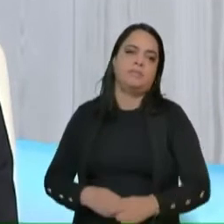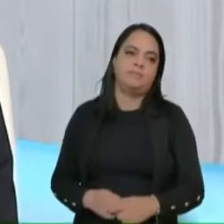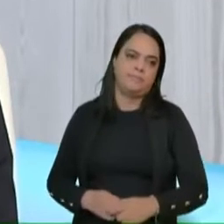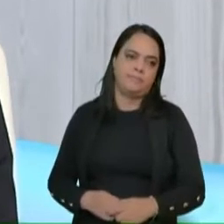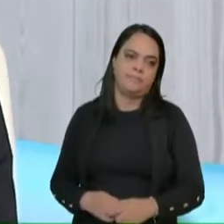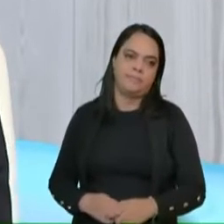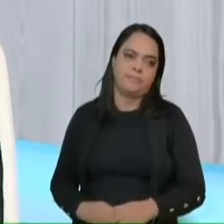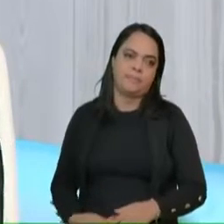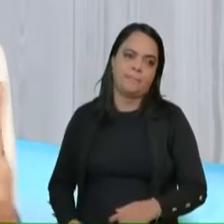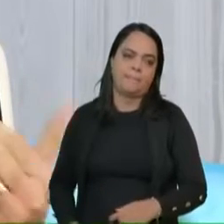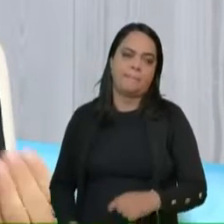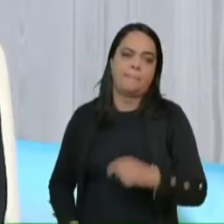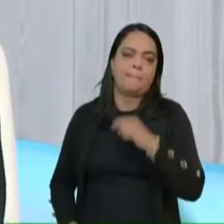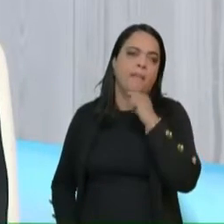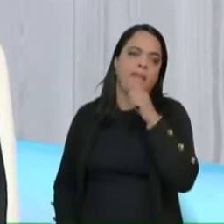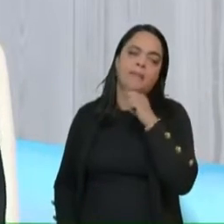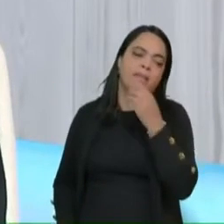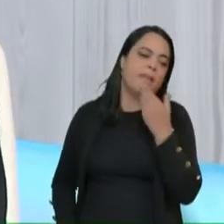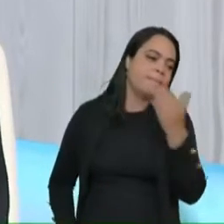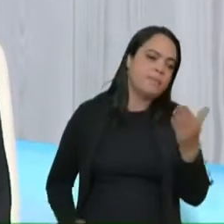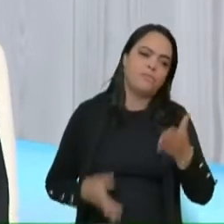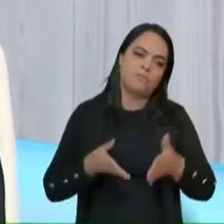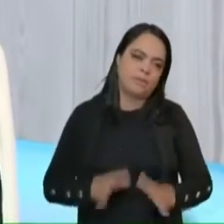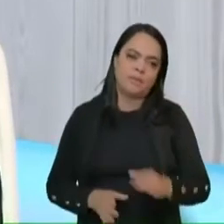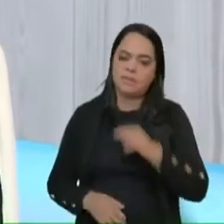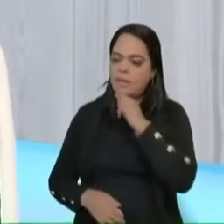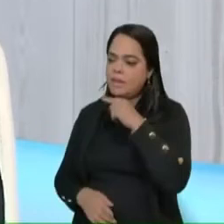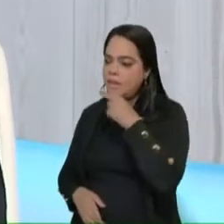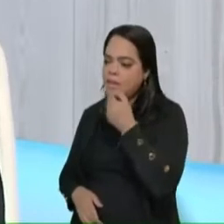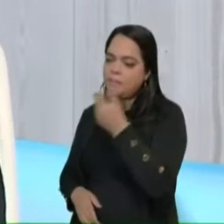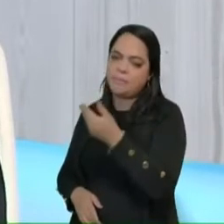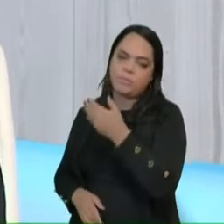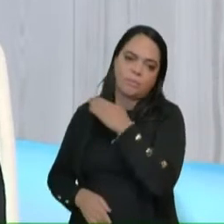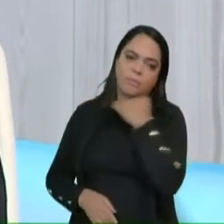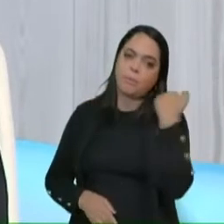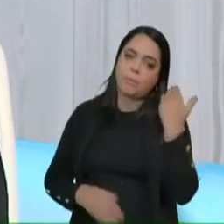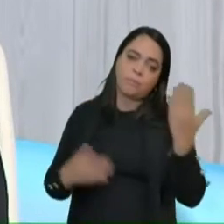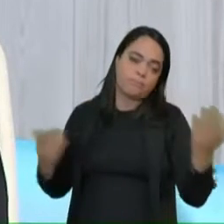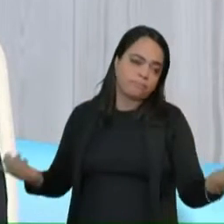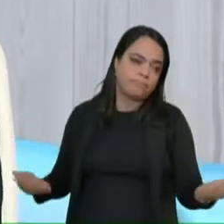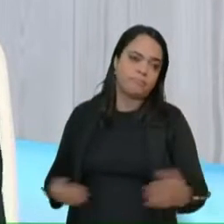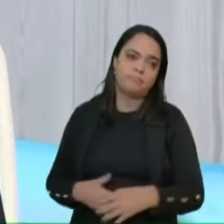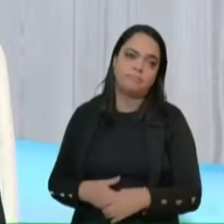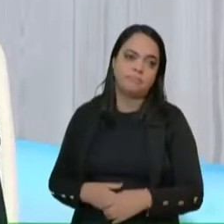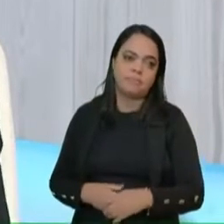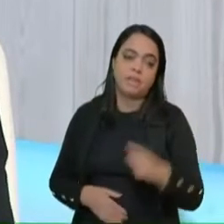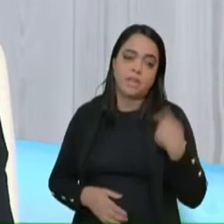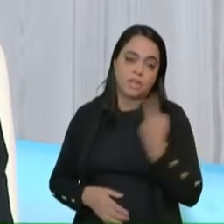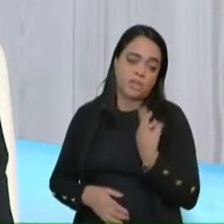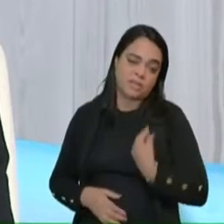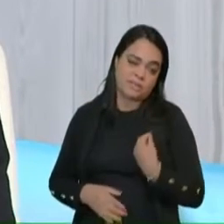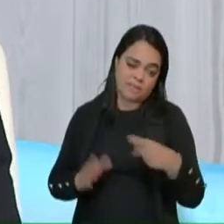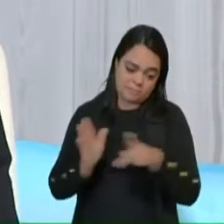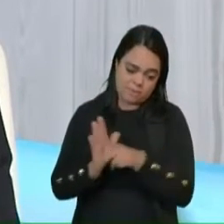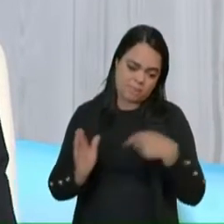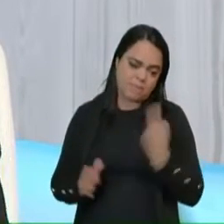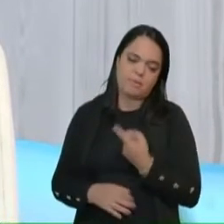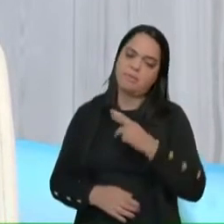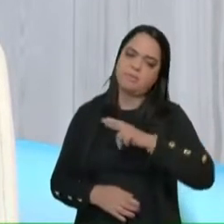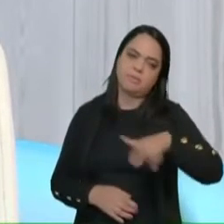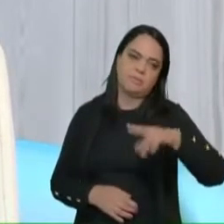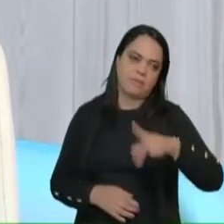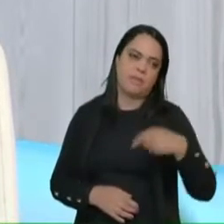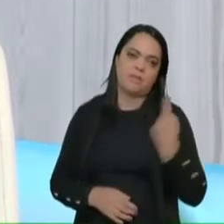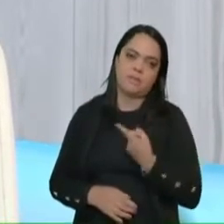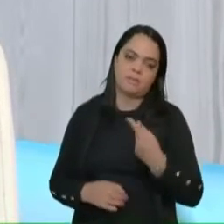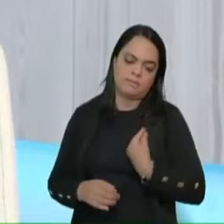assim né né Ninguém pede para nascer e ninguém pede para morrer né Então a nossa vida não é Nossa né nossa vida